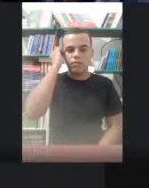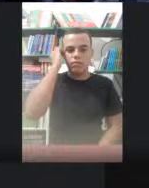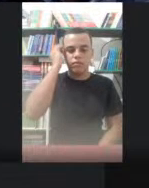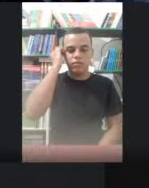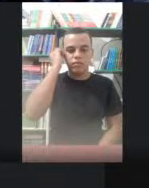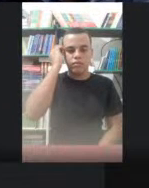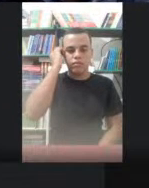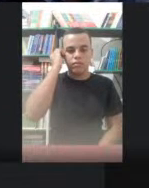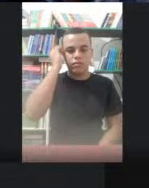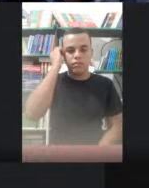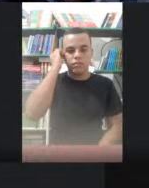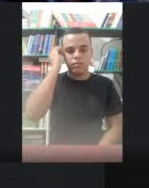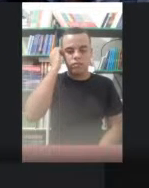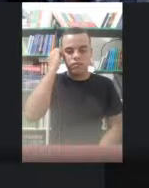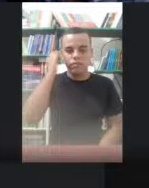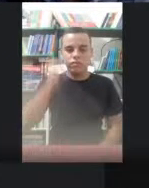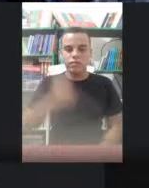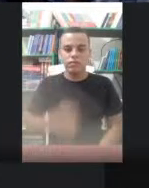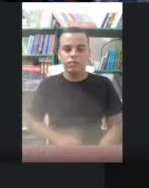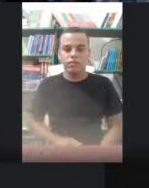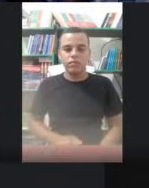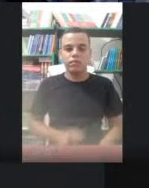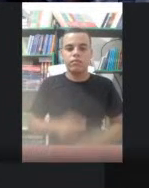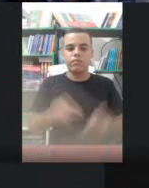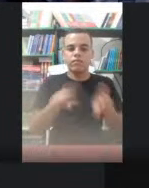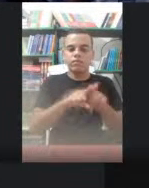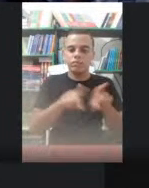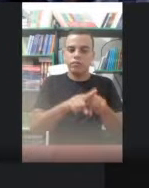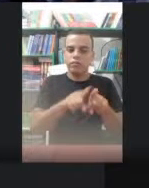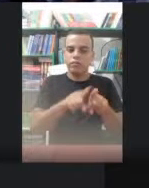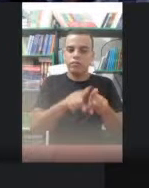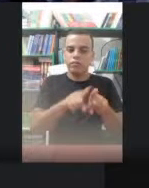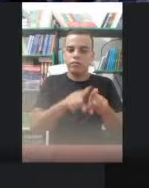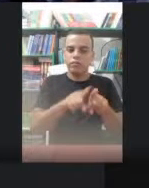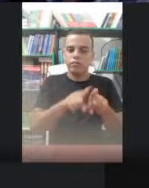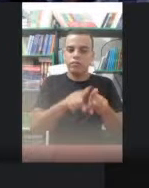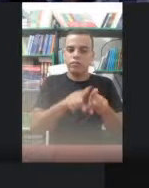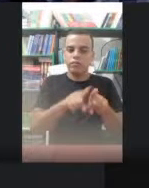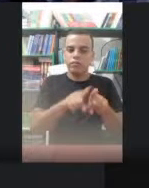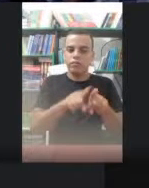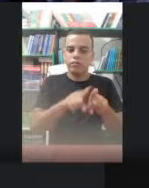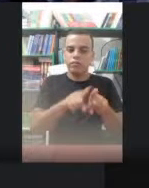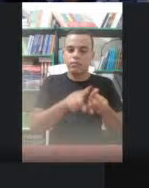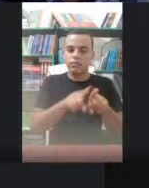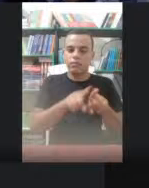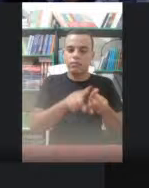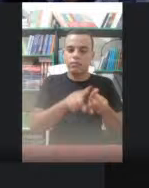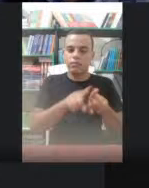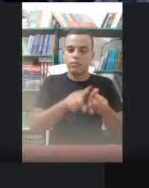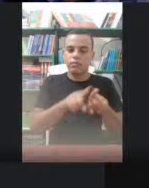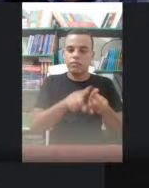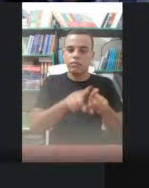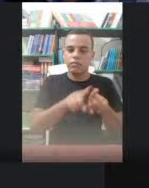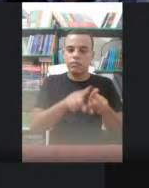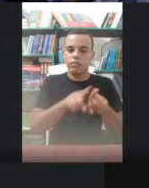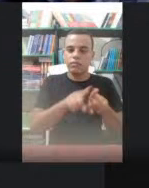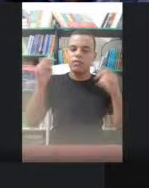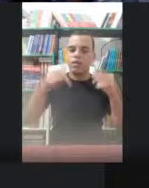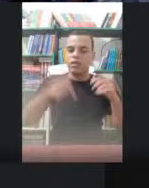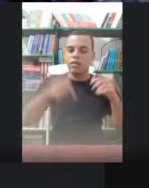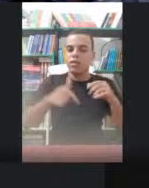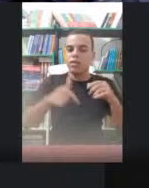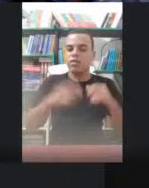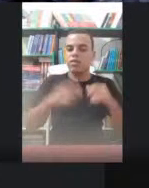Acidentes, o conjunto das ISTs, né? Sobretudo isso. Falar quando... Acho legal, cara, só deixar também um parênteses aberto, que quando a gente está falando